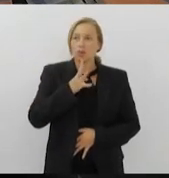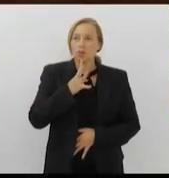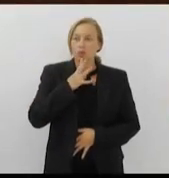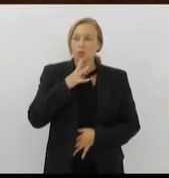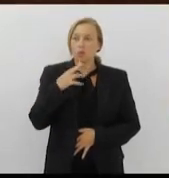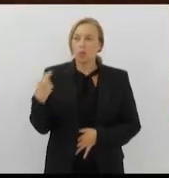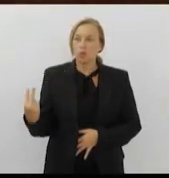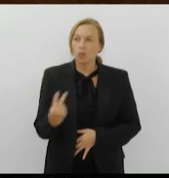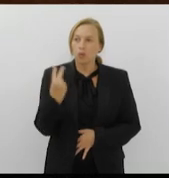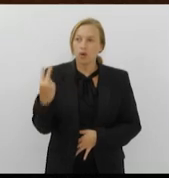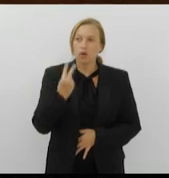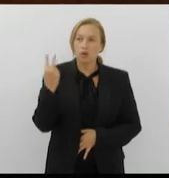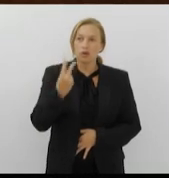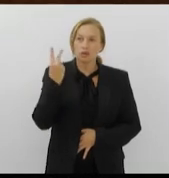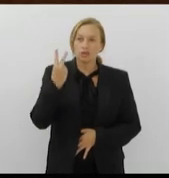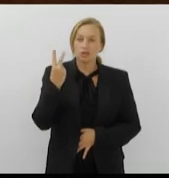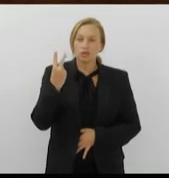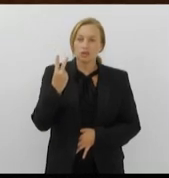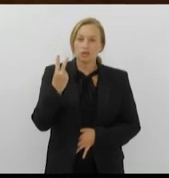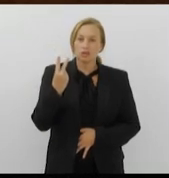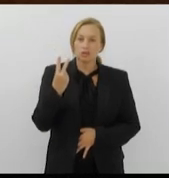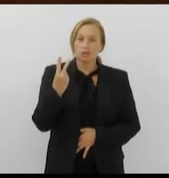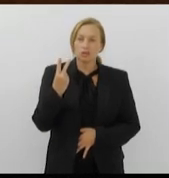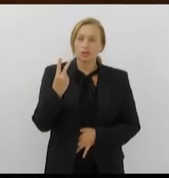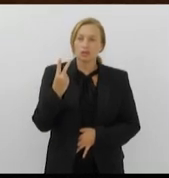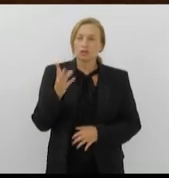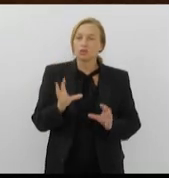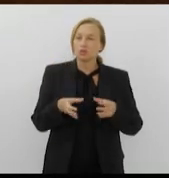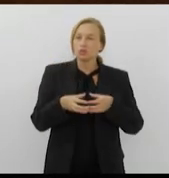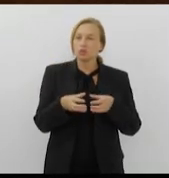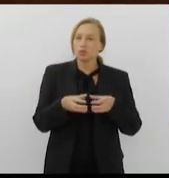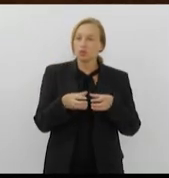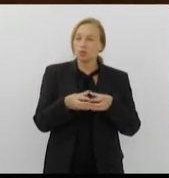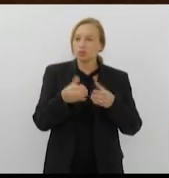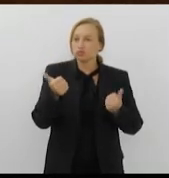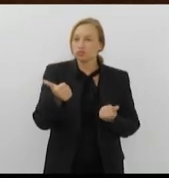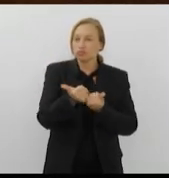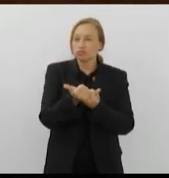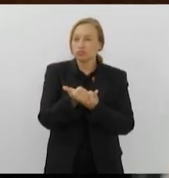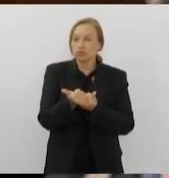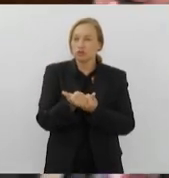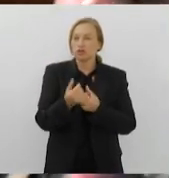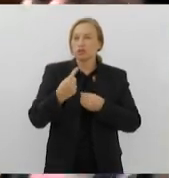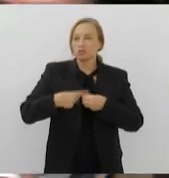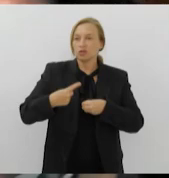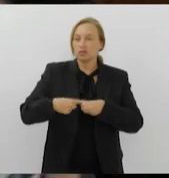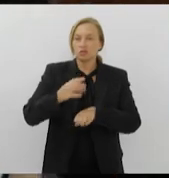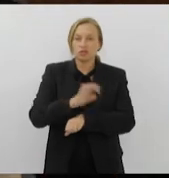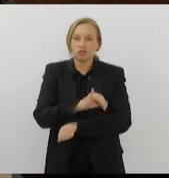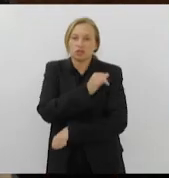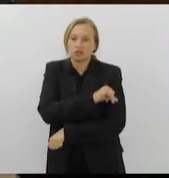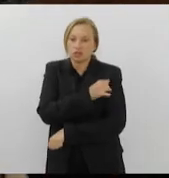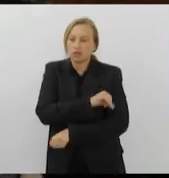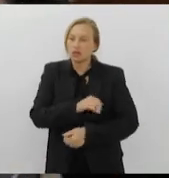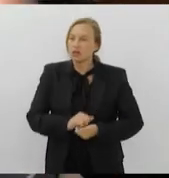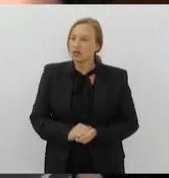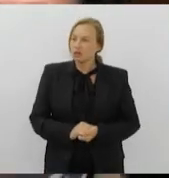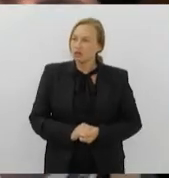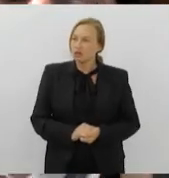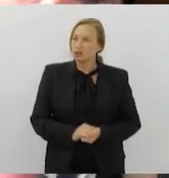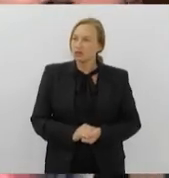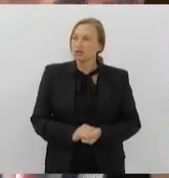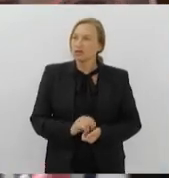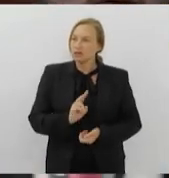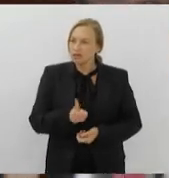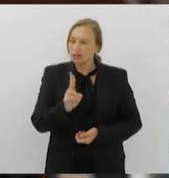valor das entidades assistenciais de todos os municípios do estado do Rio de Janeiro. A gente sempre